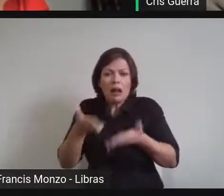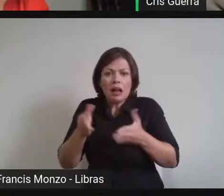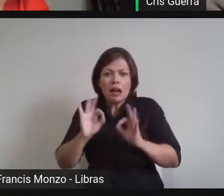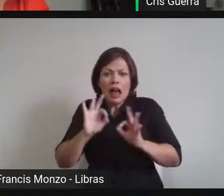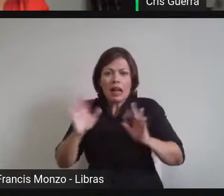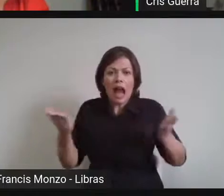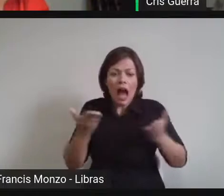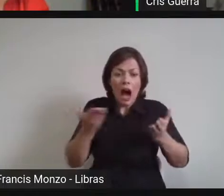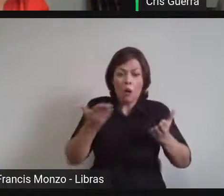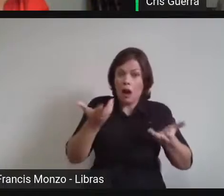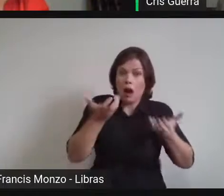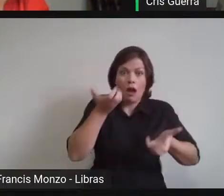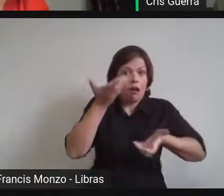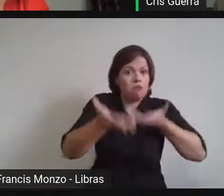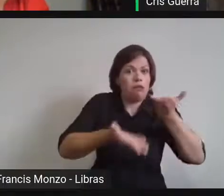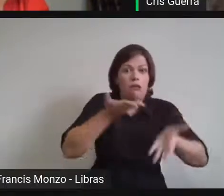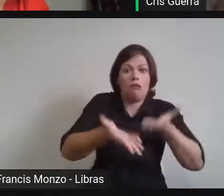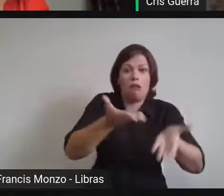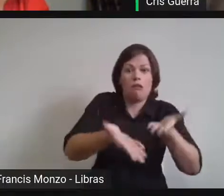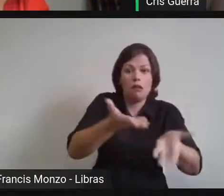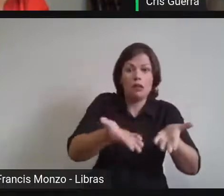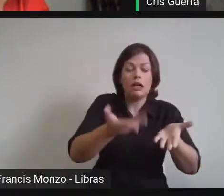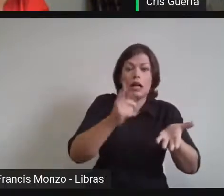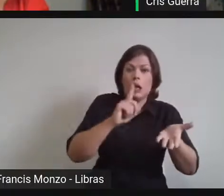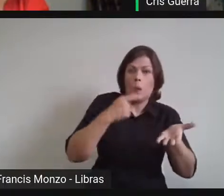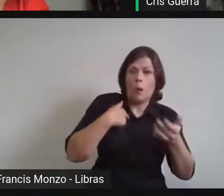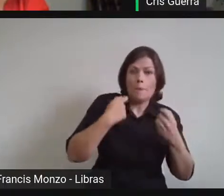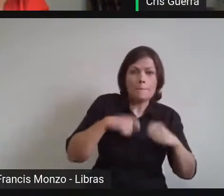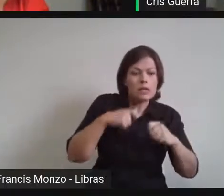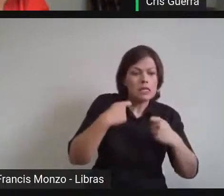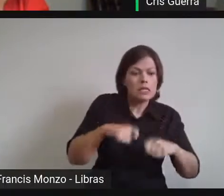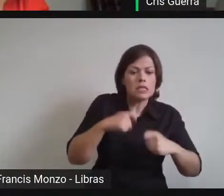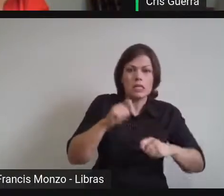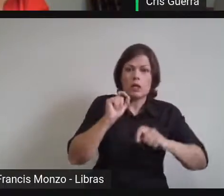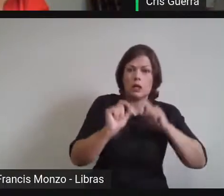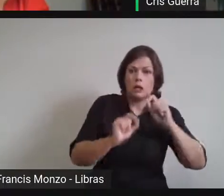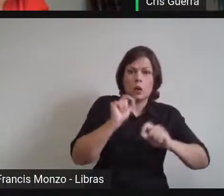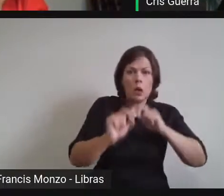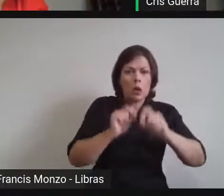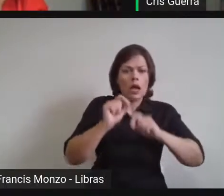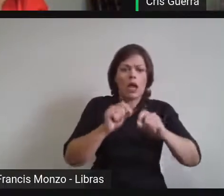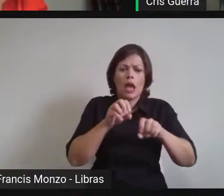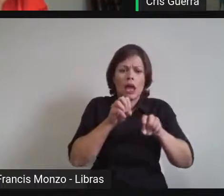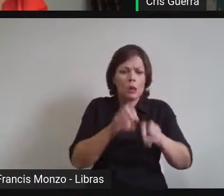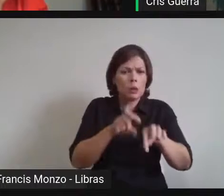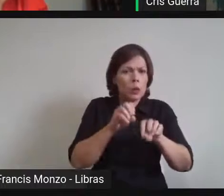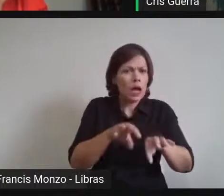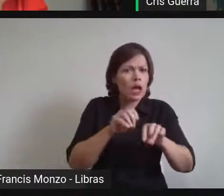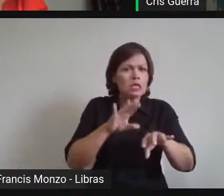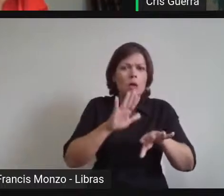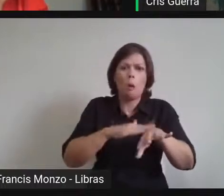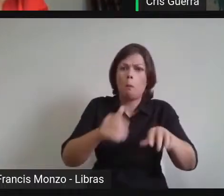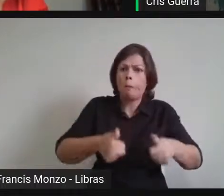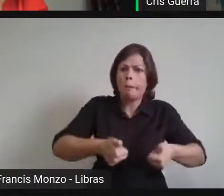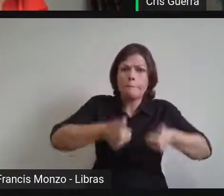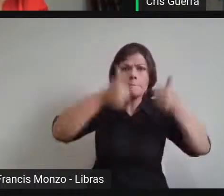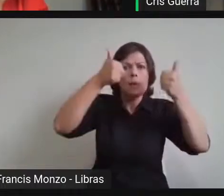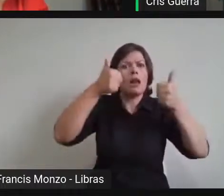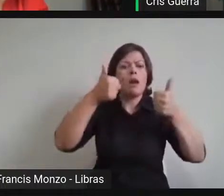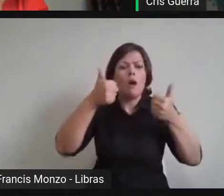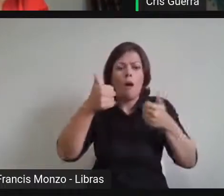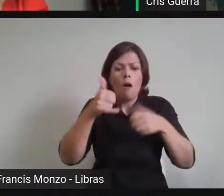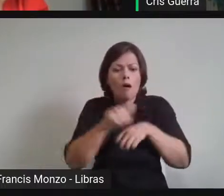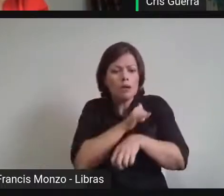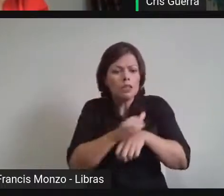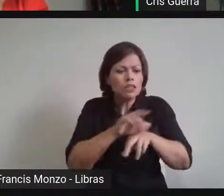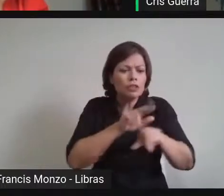educação mais alternativa para o meu filho, ou eu tenho que... Pô, tem várias linhas de escola que você